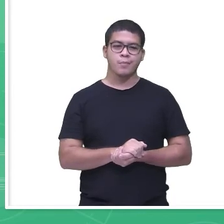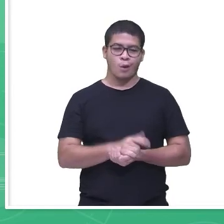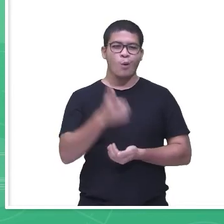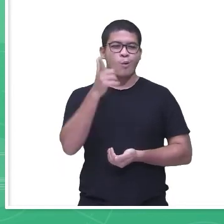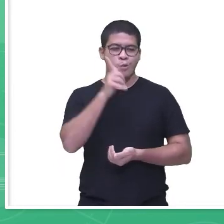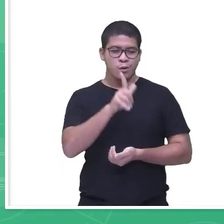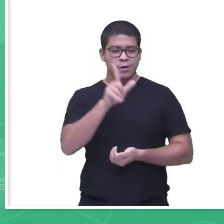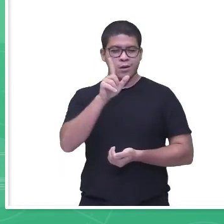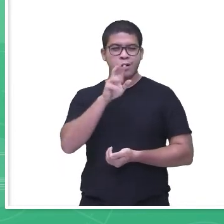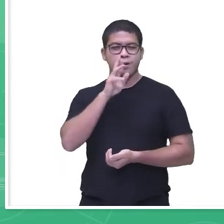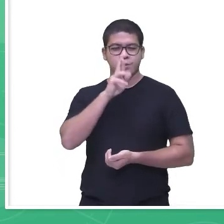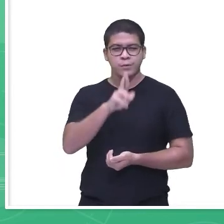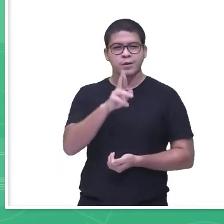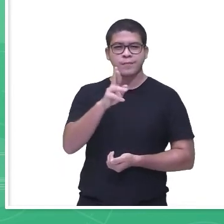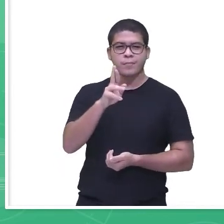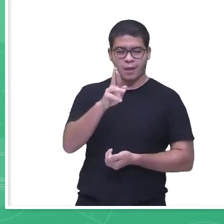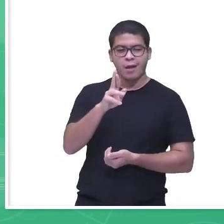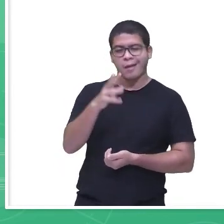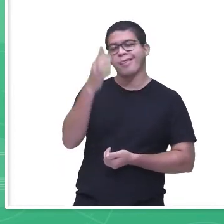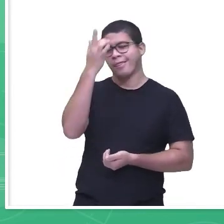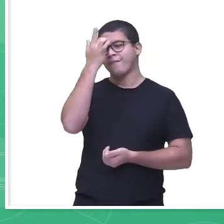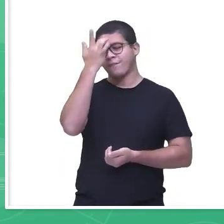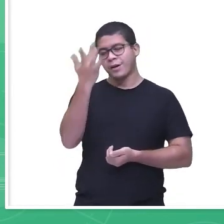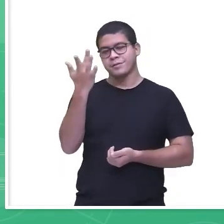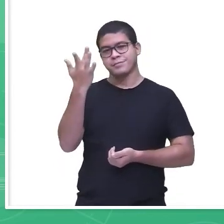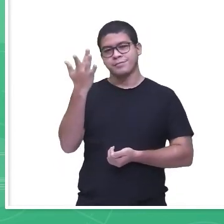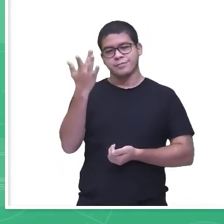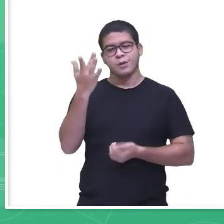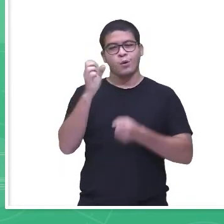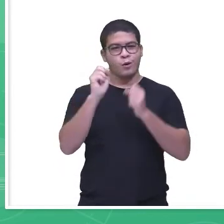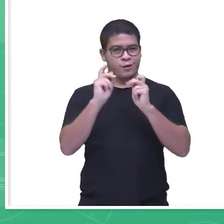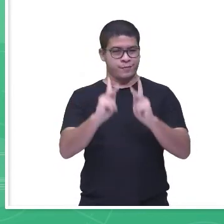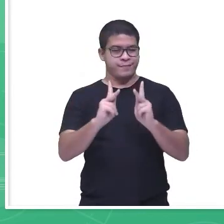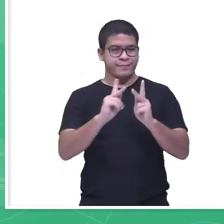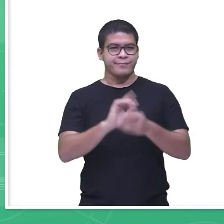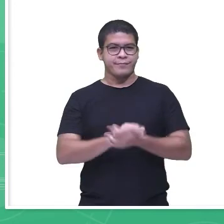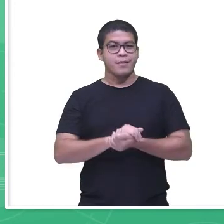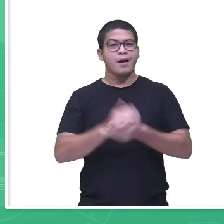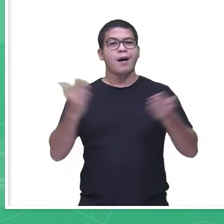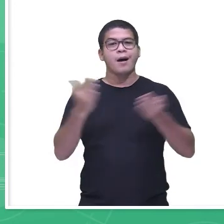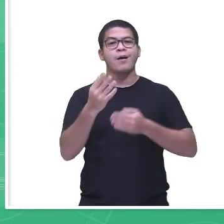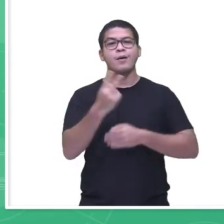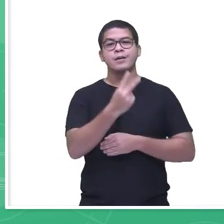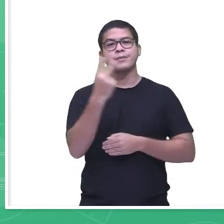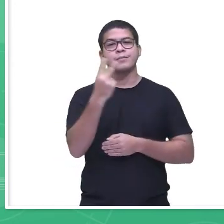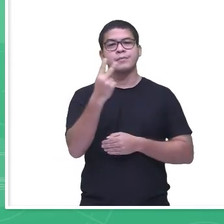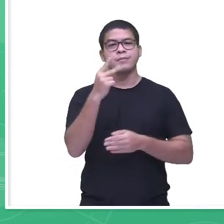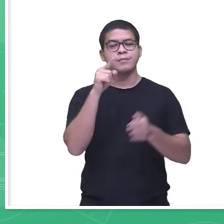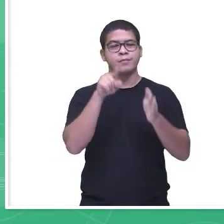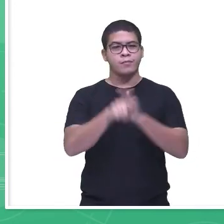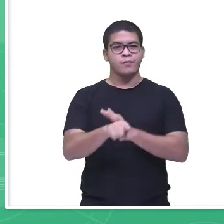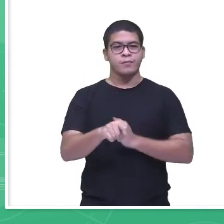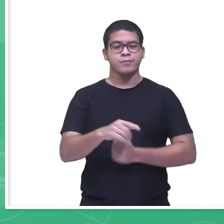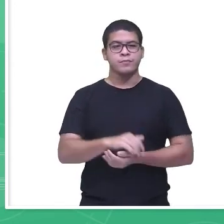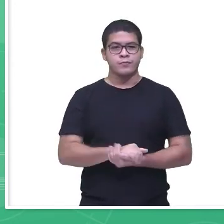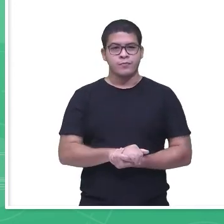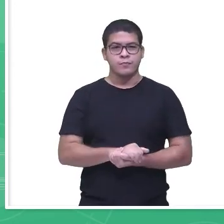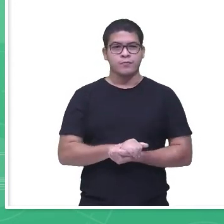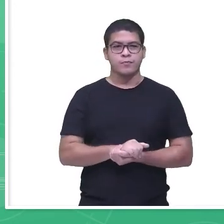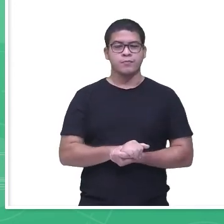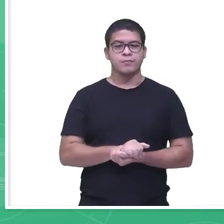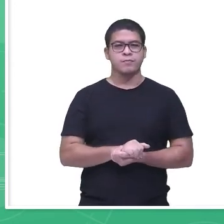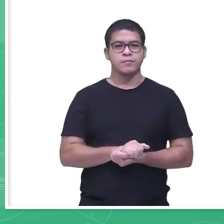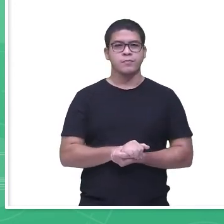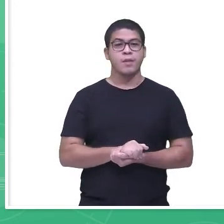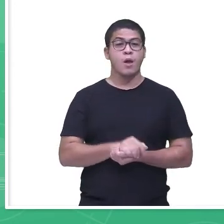daí? Tava fácil, diga de passagem. É verdade? Vamos lá. Vamos para a nossa segunda questão, então. Vamos lá, muito bom.